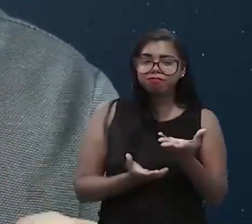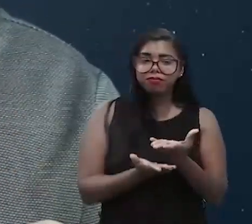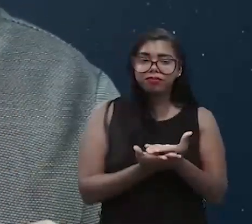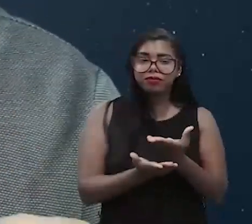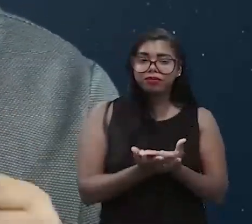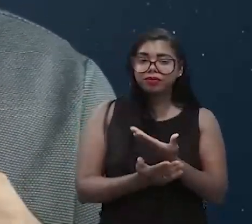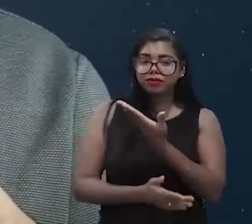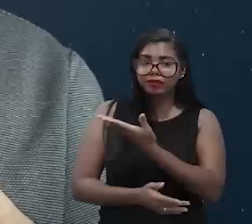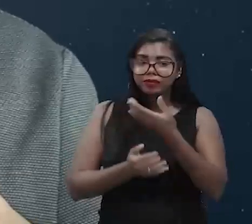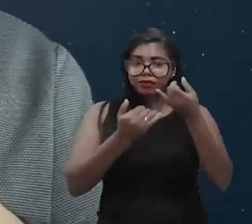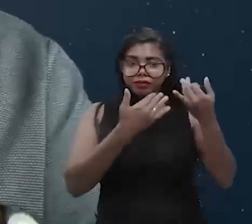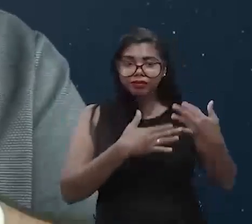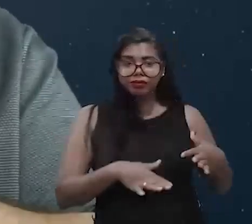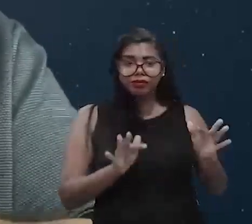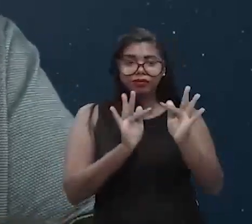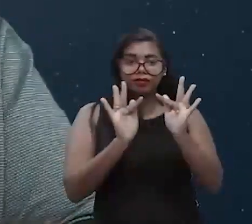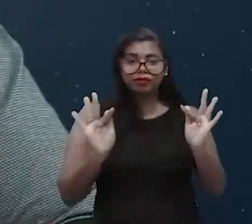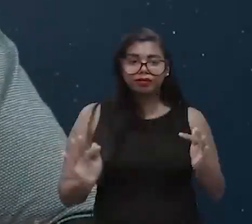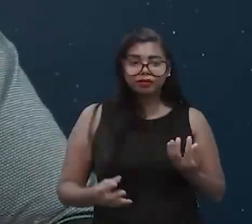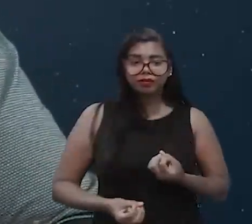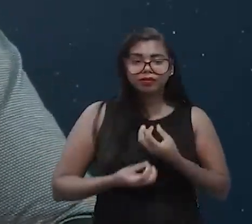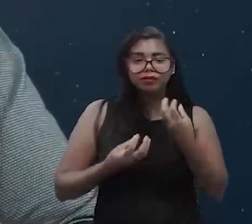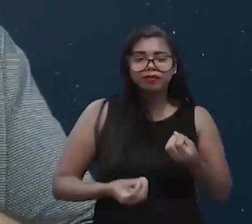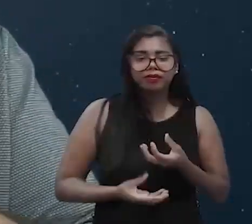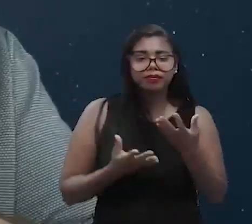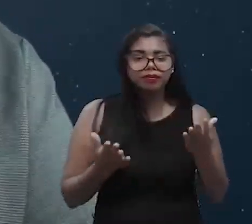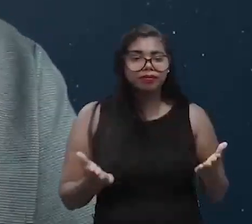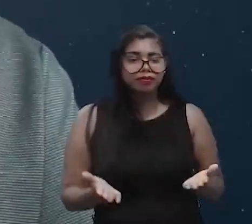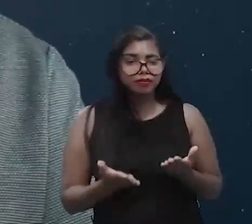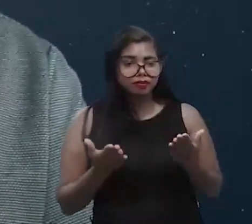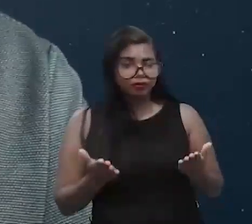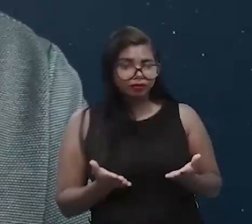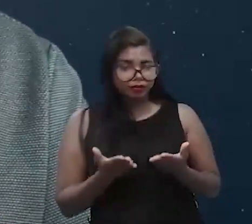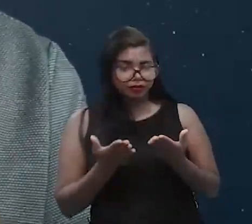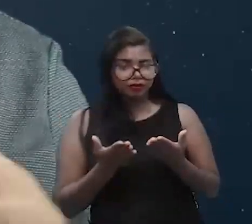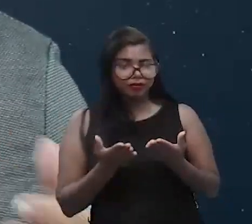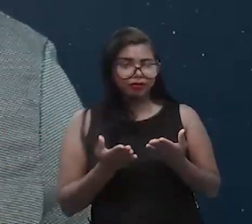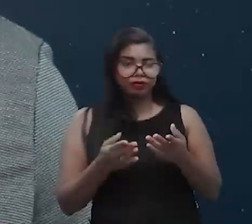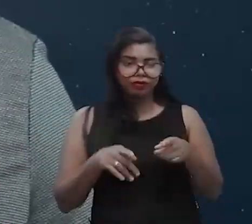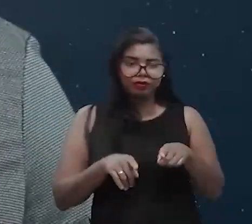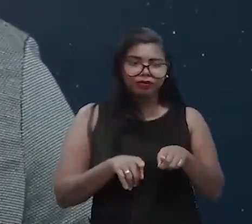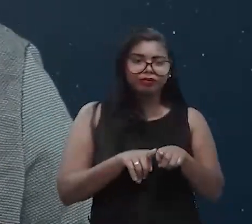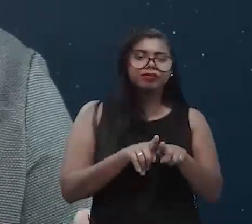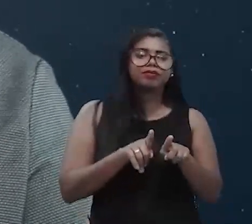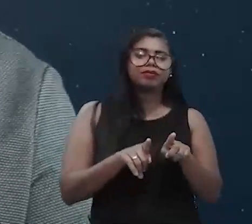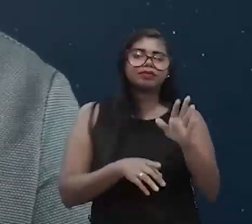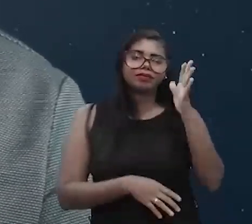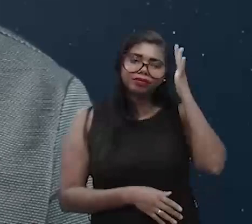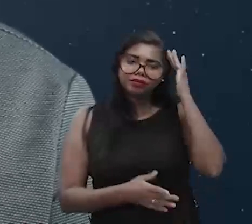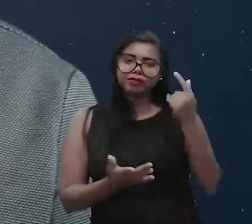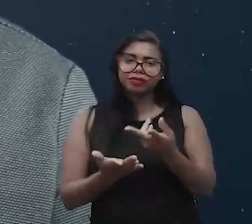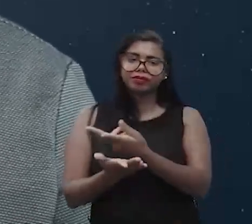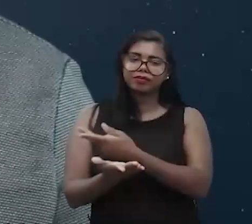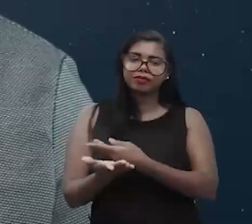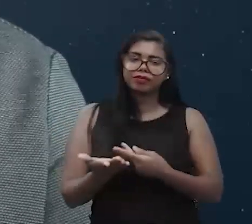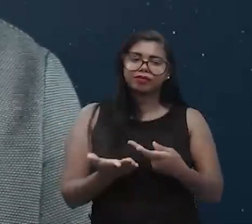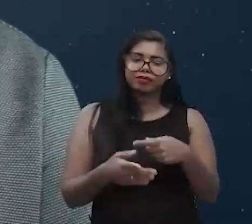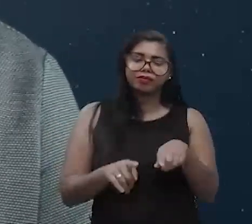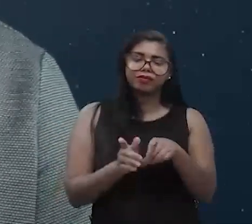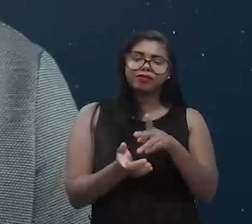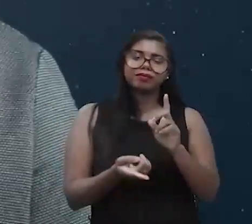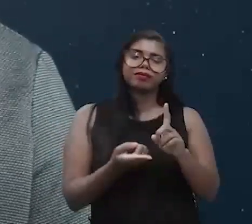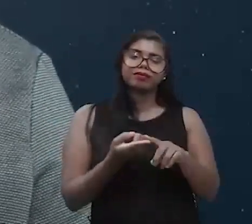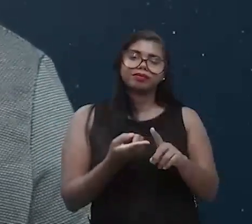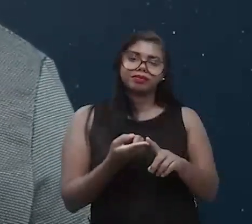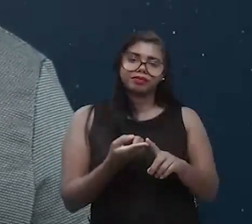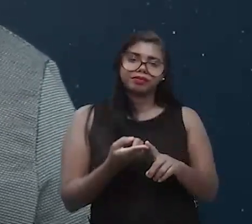função poética e a função emotiva, elas são irmãs, elas andam juntas, não é? A função poética, ela é